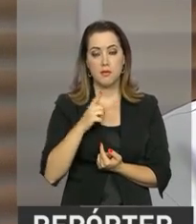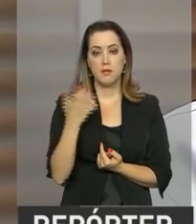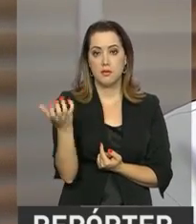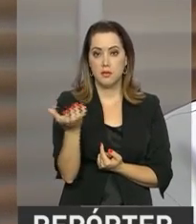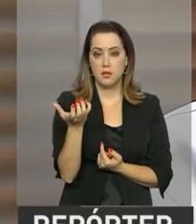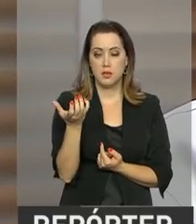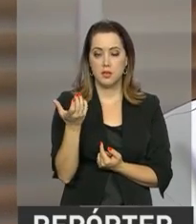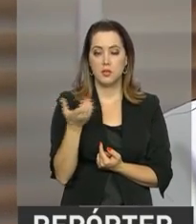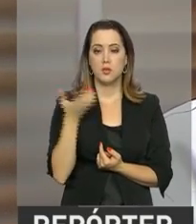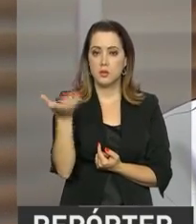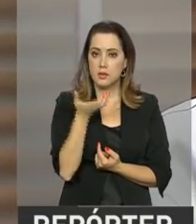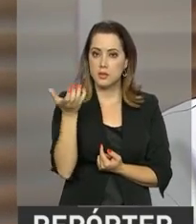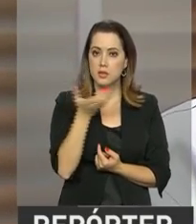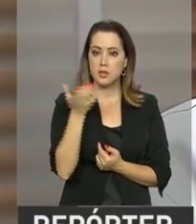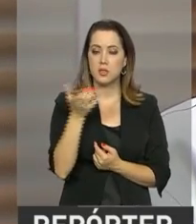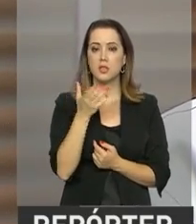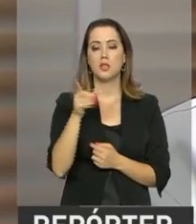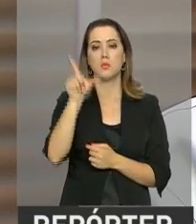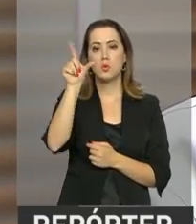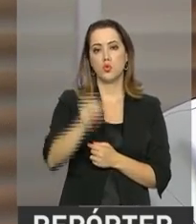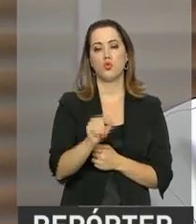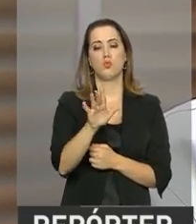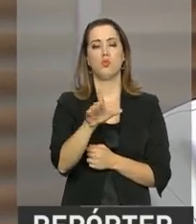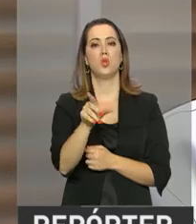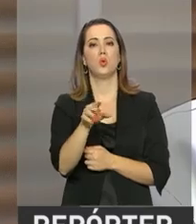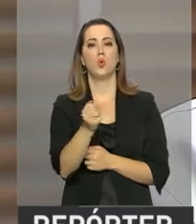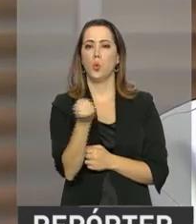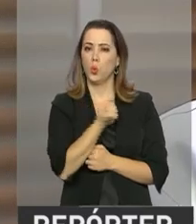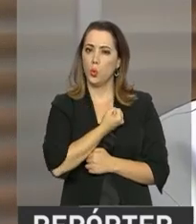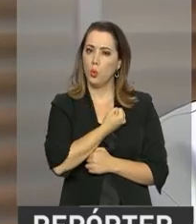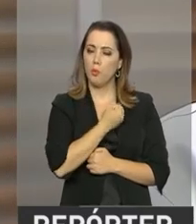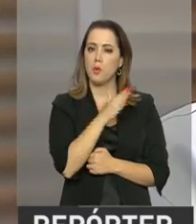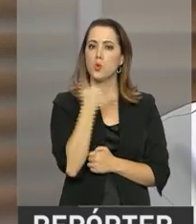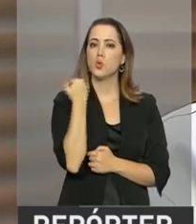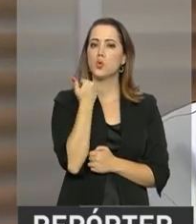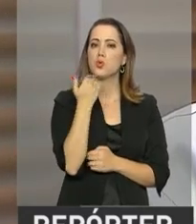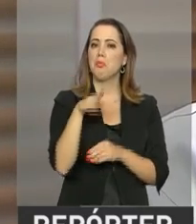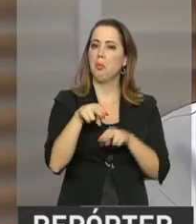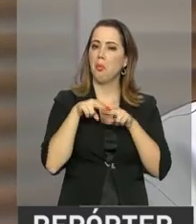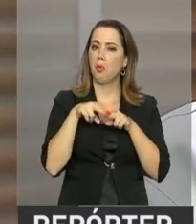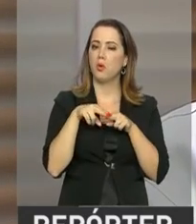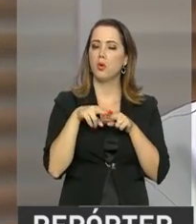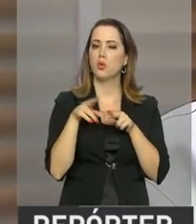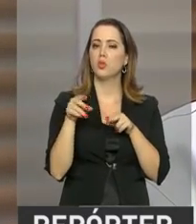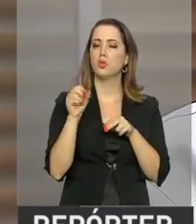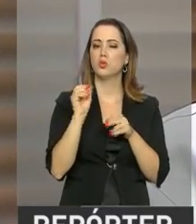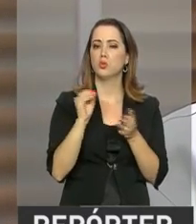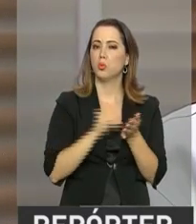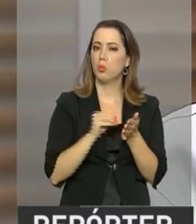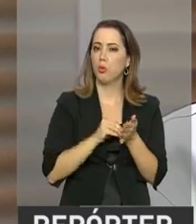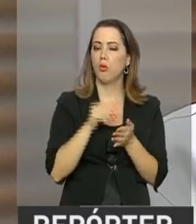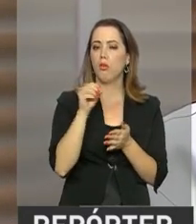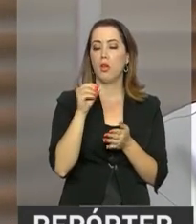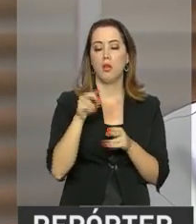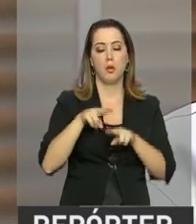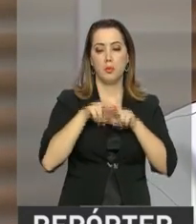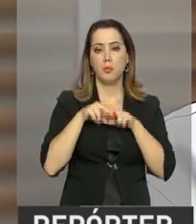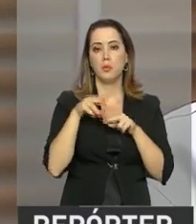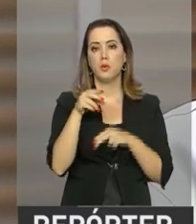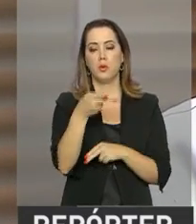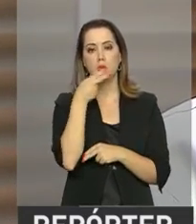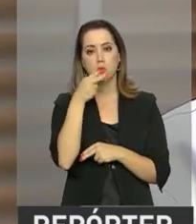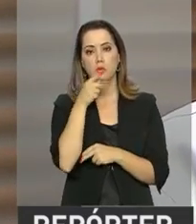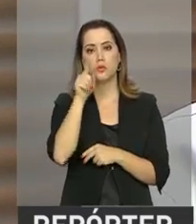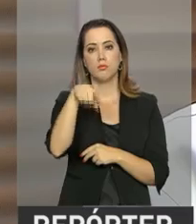mortalidade e a morbidade causada pelo tabaco é fazer um trabalho preventivo principalmente nas escolas no